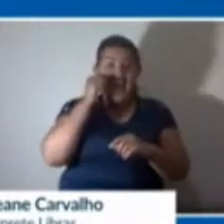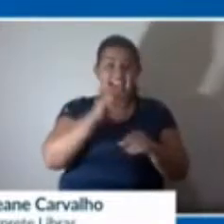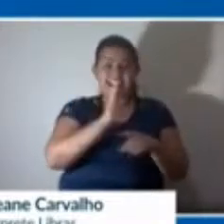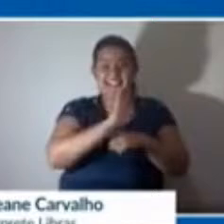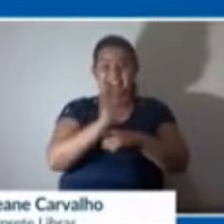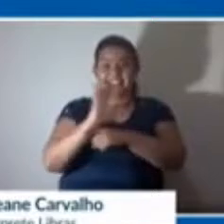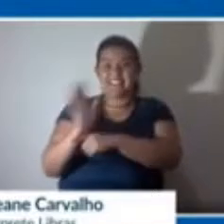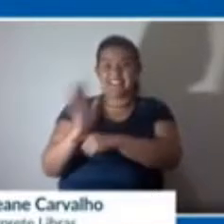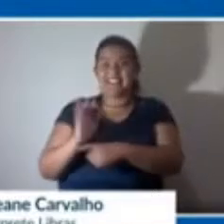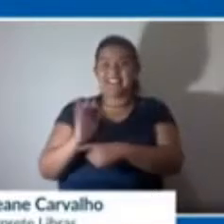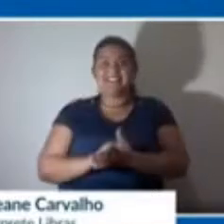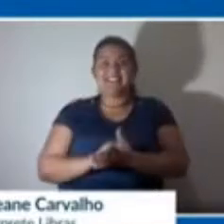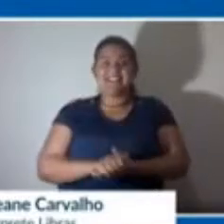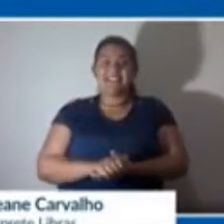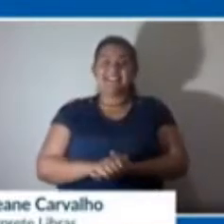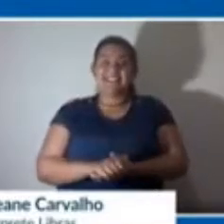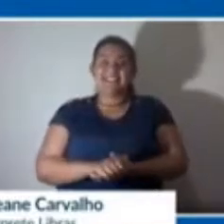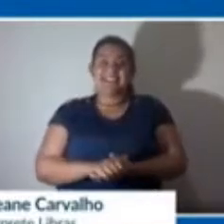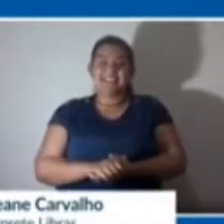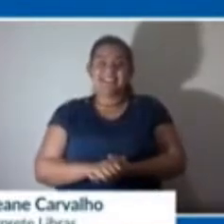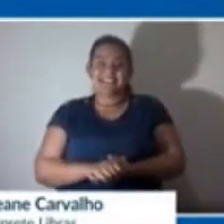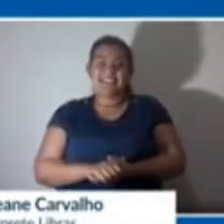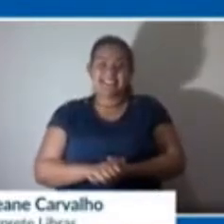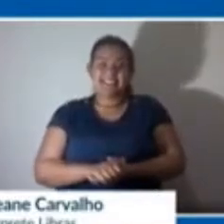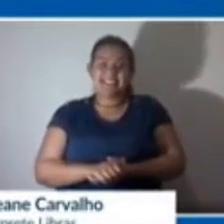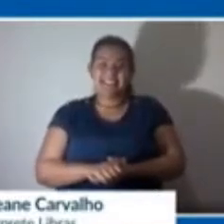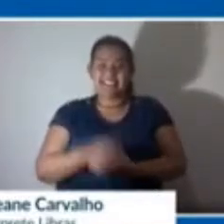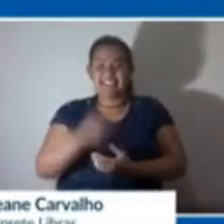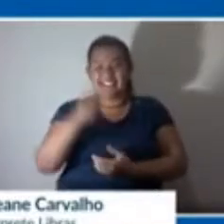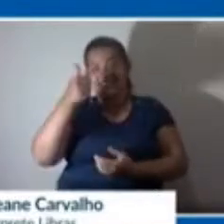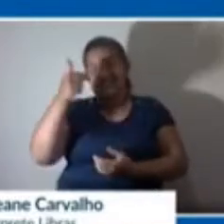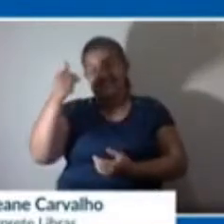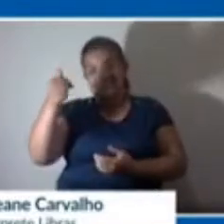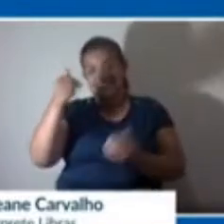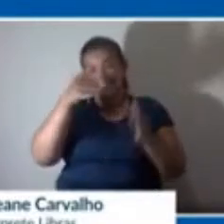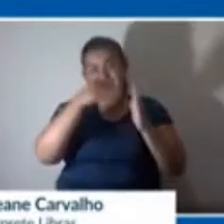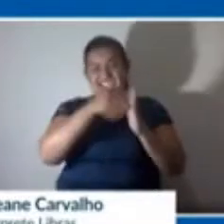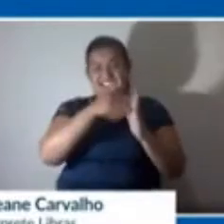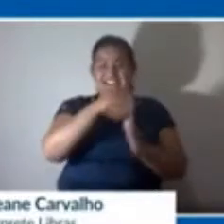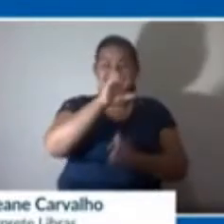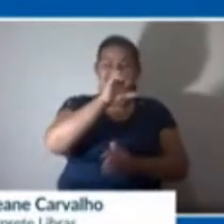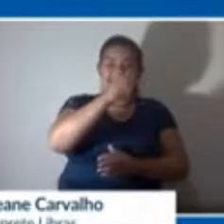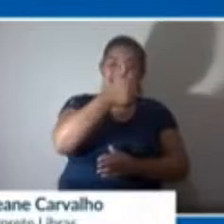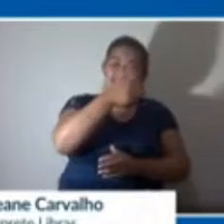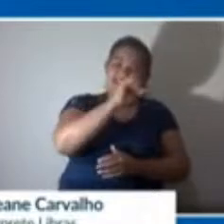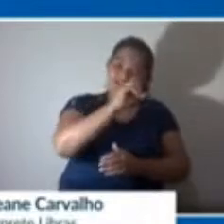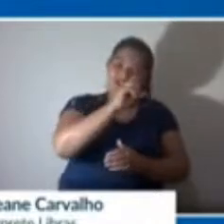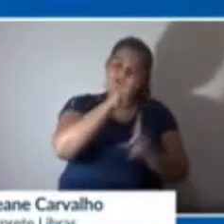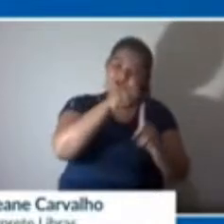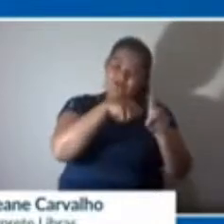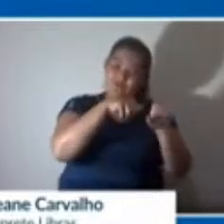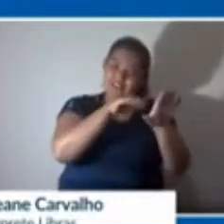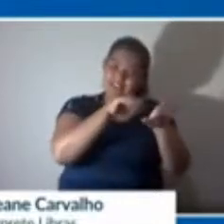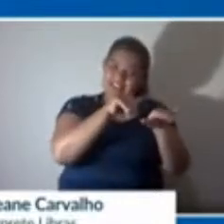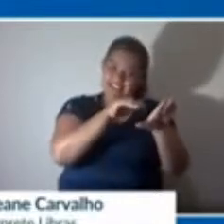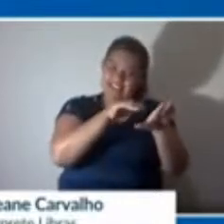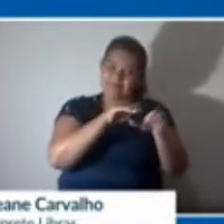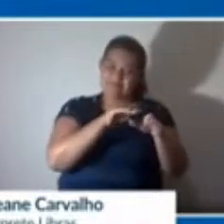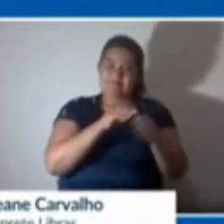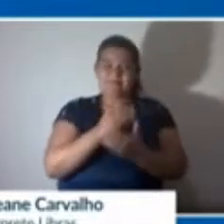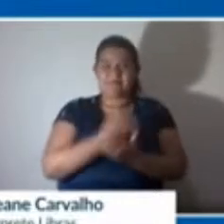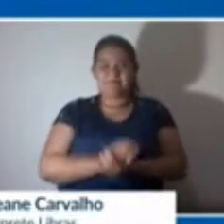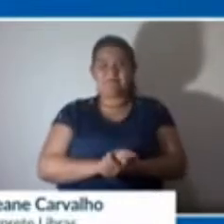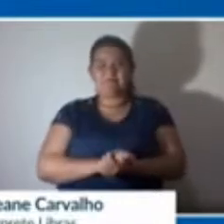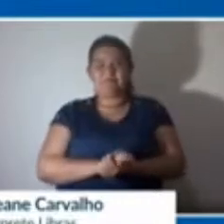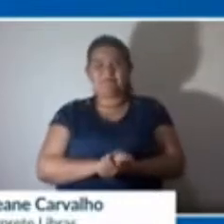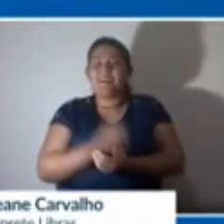aí. Então repete a data para ninguém esquecer, 17 a 19 de setembro. De 17 a 19 de setembro. Então tá